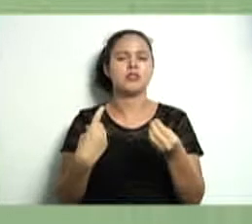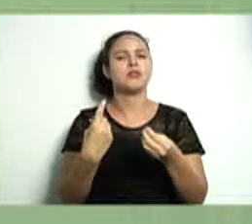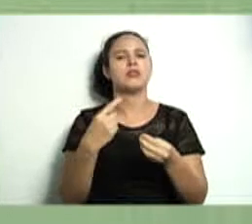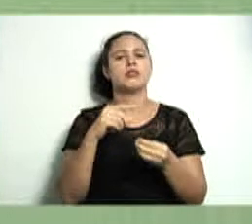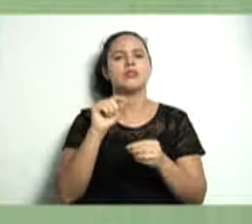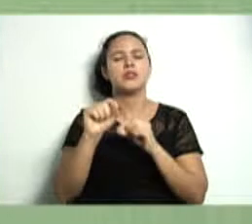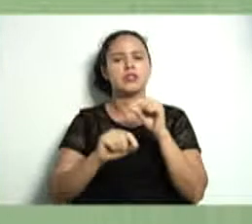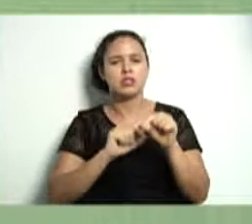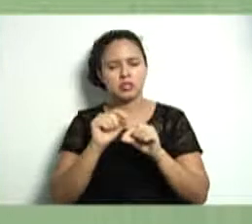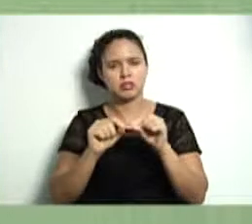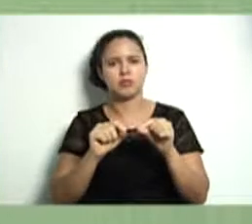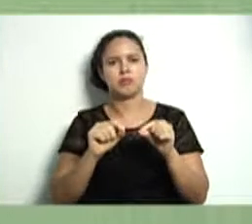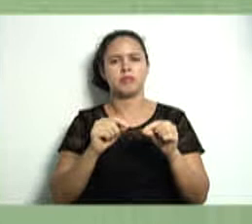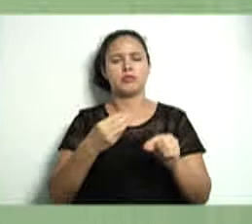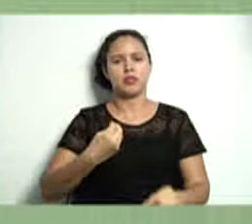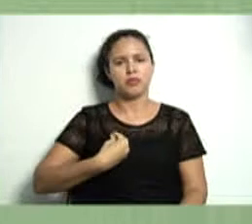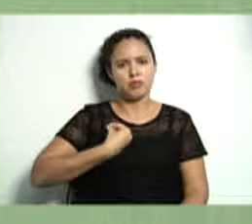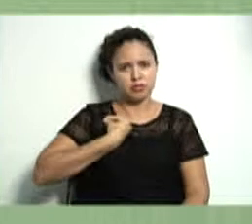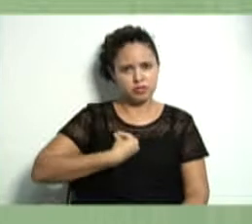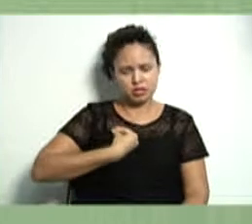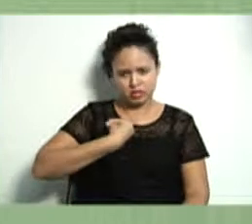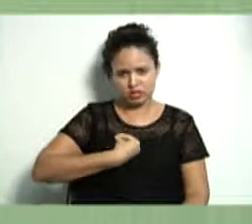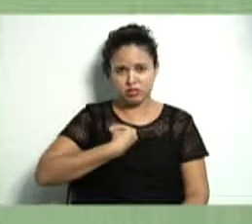garantir a sua própria